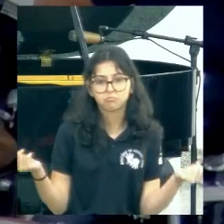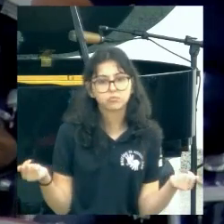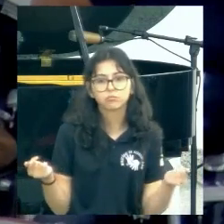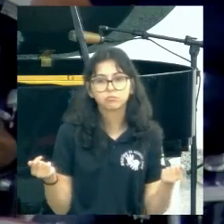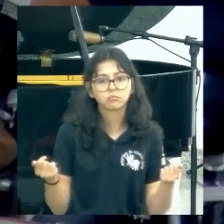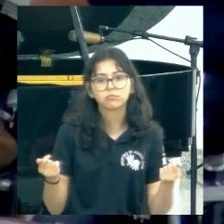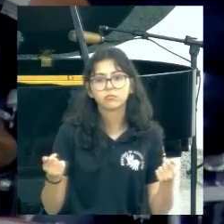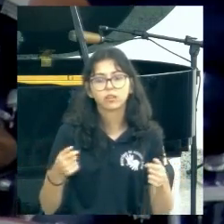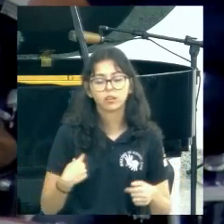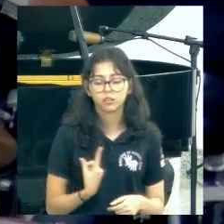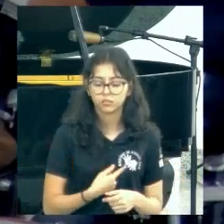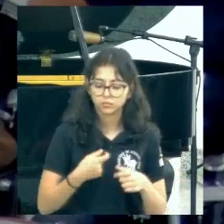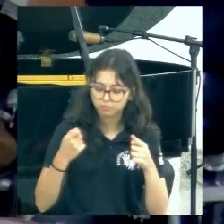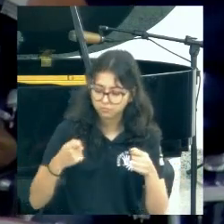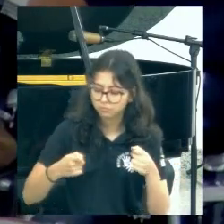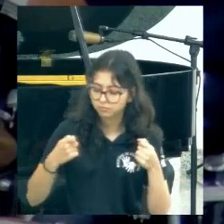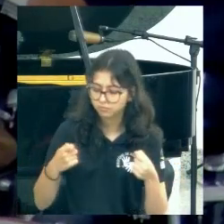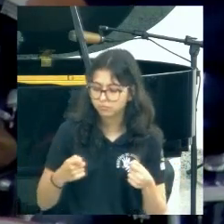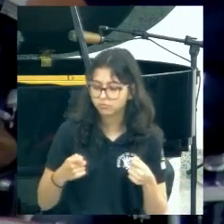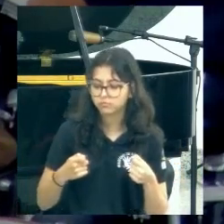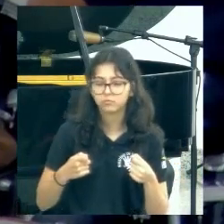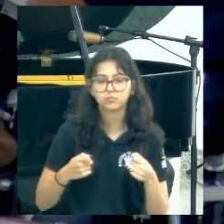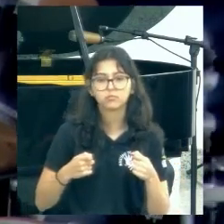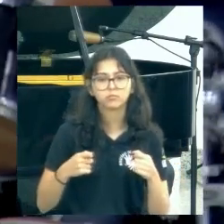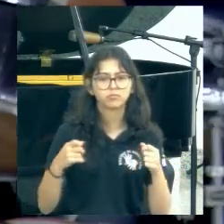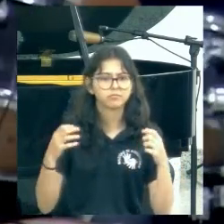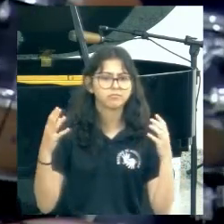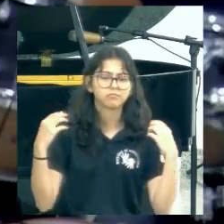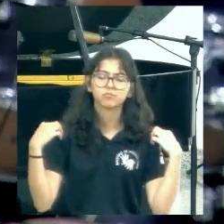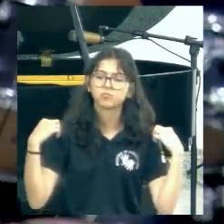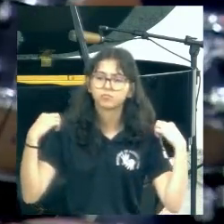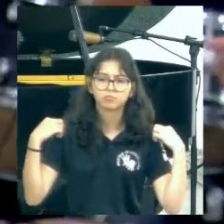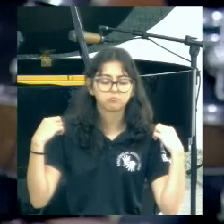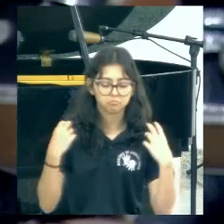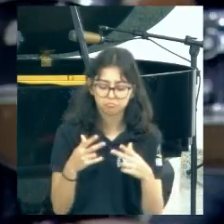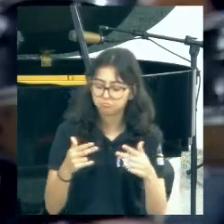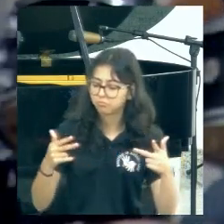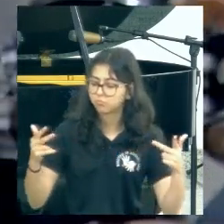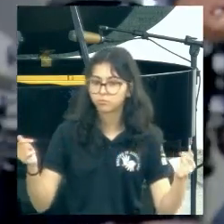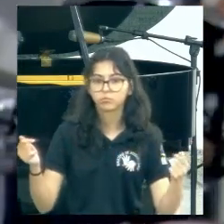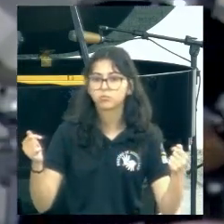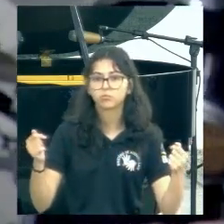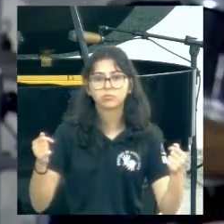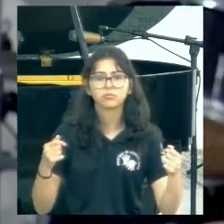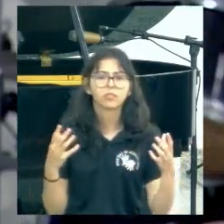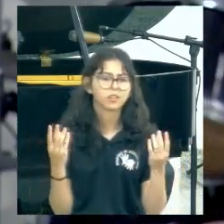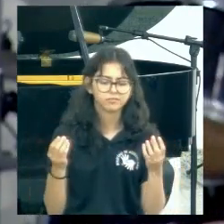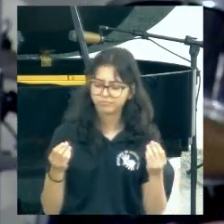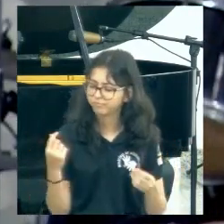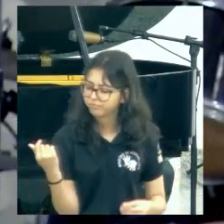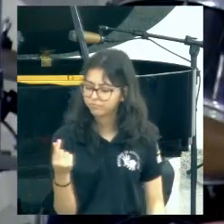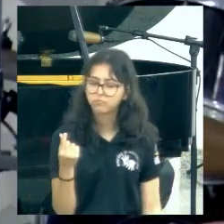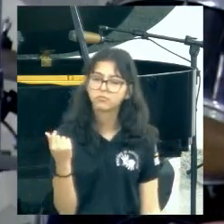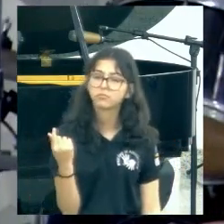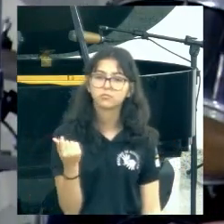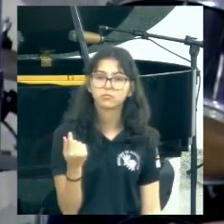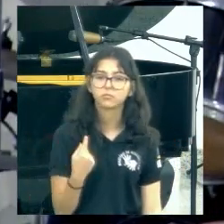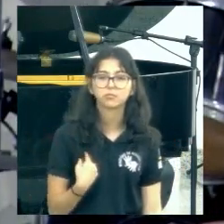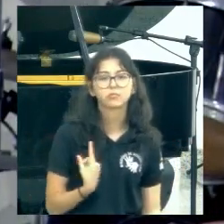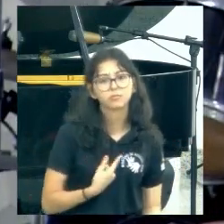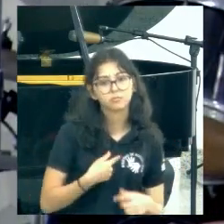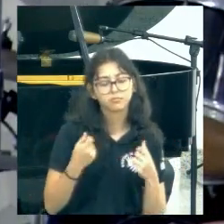daquele guarda-roupa tão cheio, daquela sapateira tão cheia, daqueles eletrônicos todos? Será que tudo isso